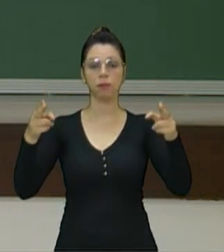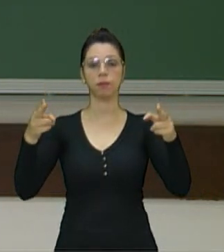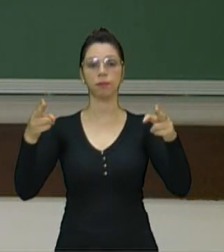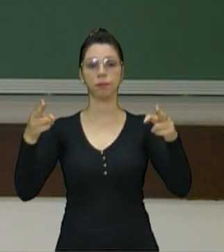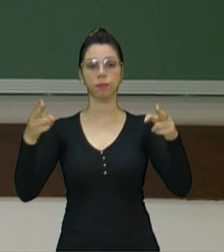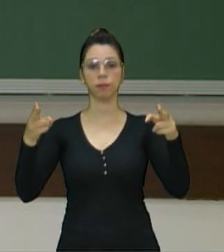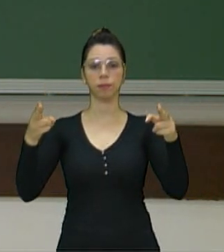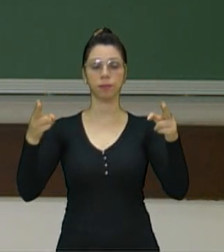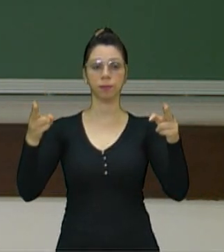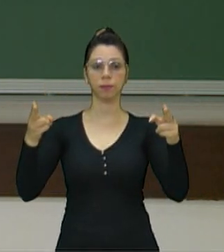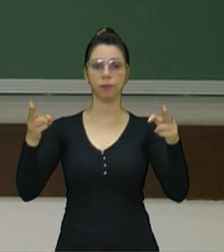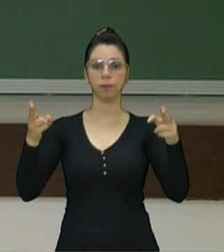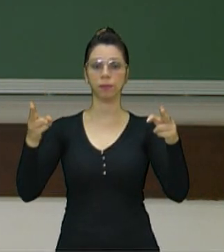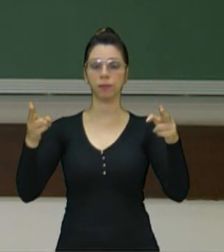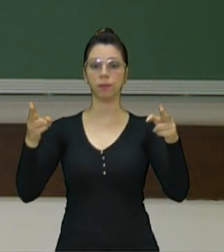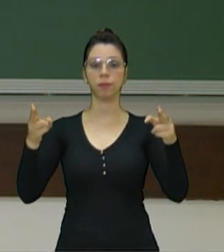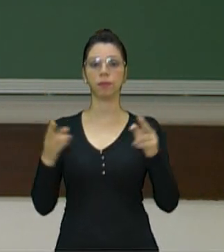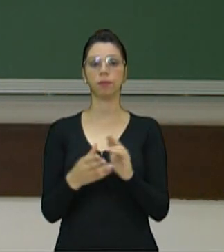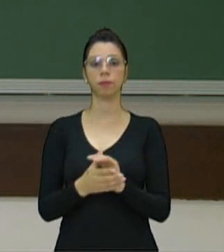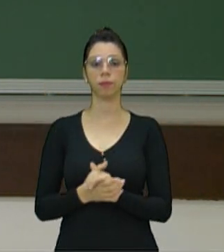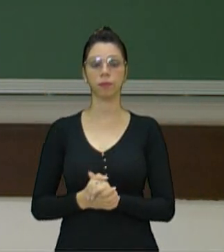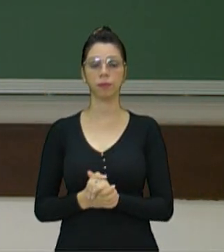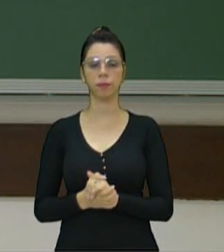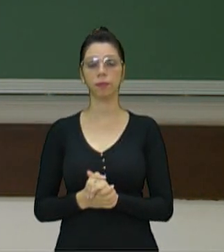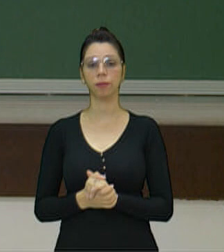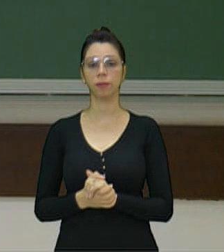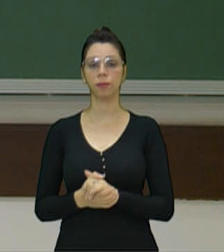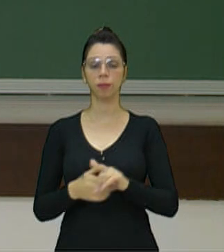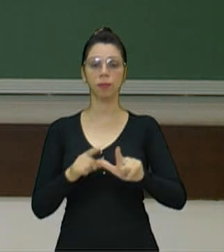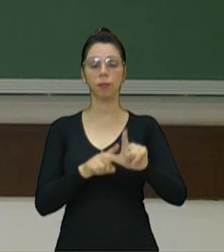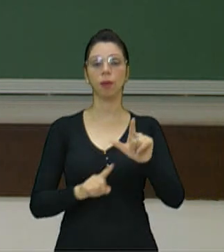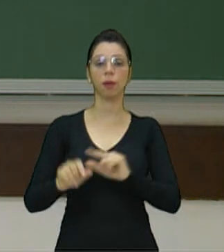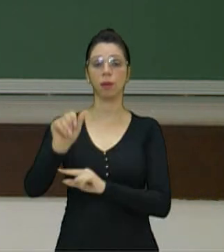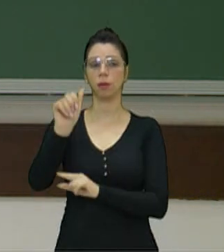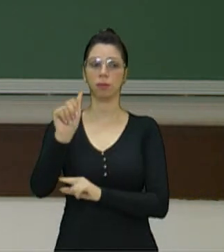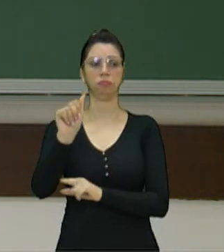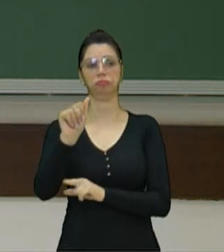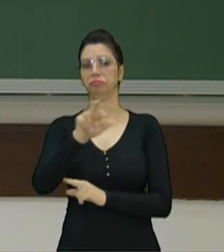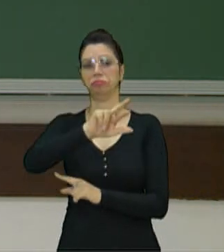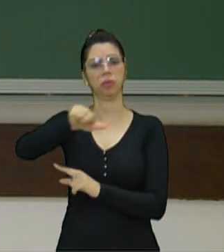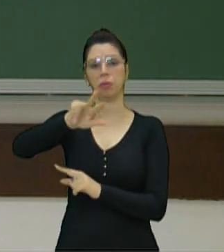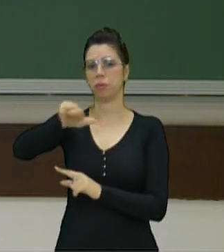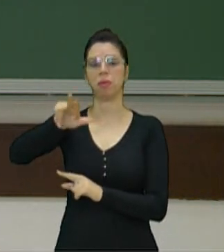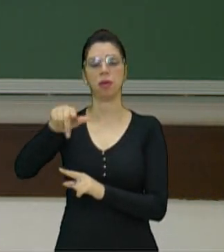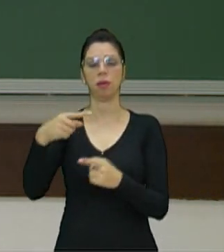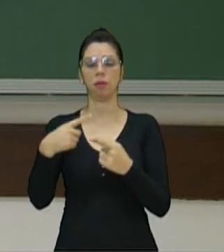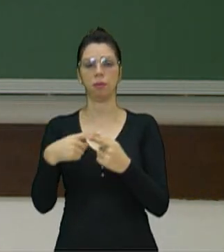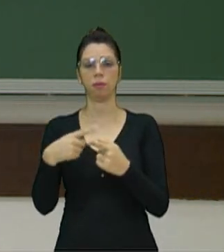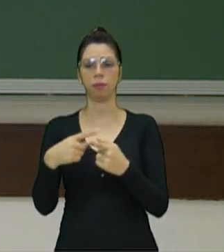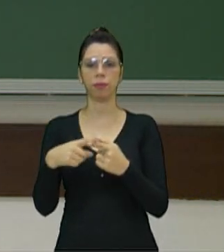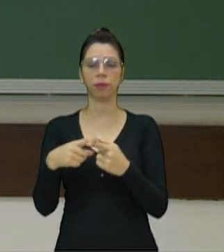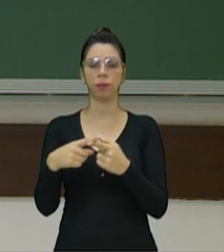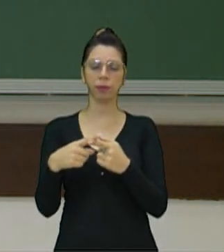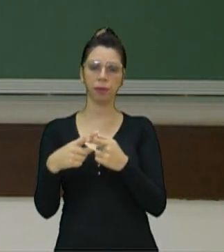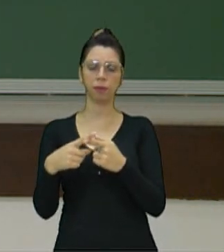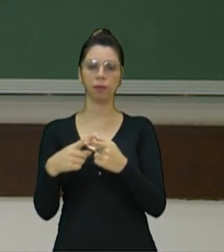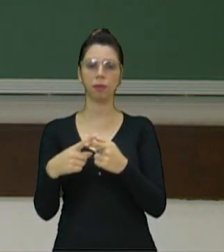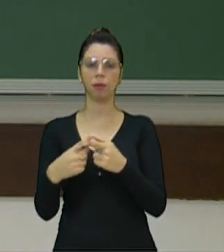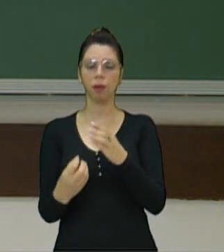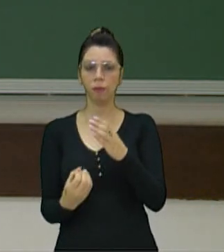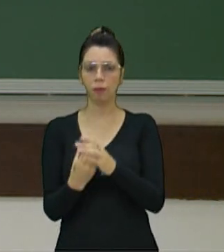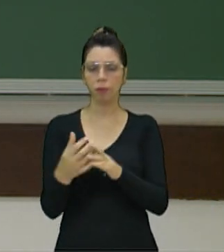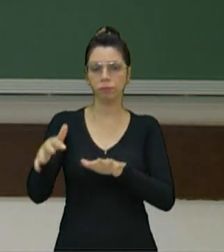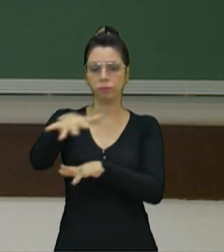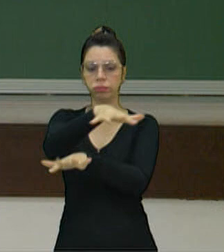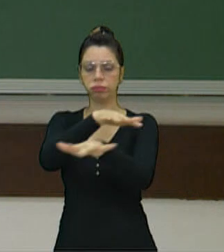constituição genética, né? E as alternativas: gemulação. Gemulação não, é formação de gemas, com liberação no